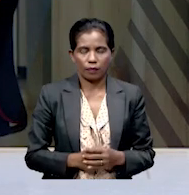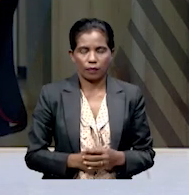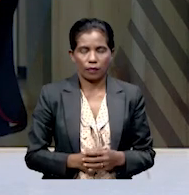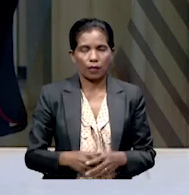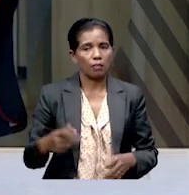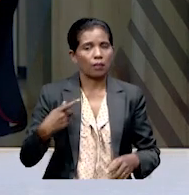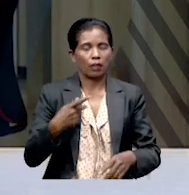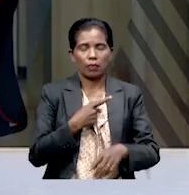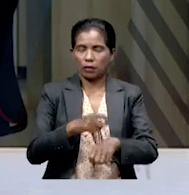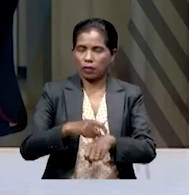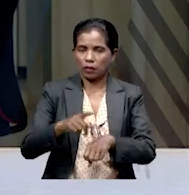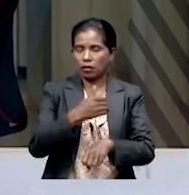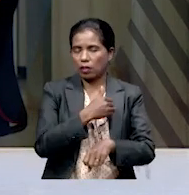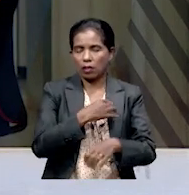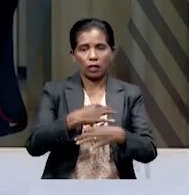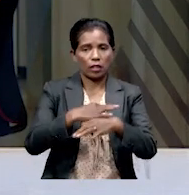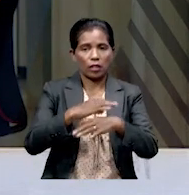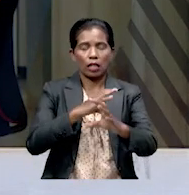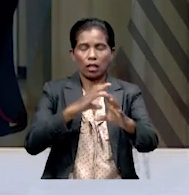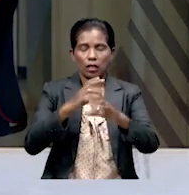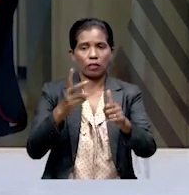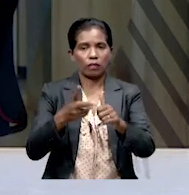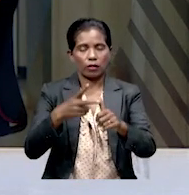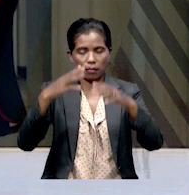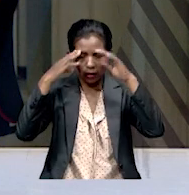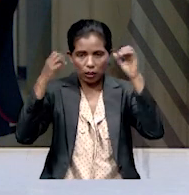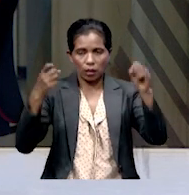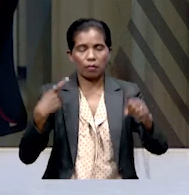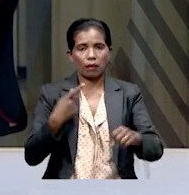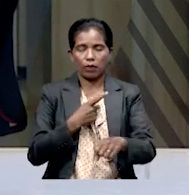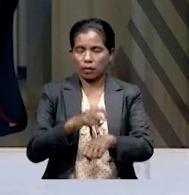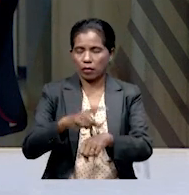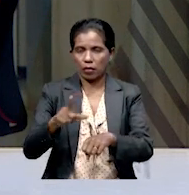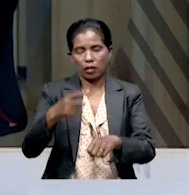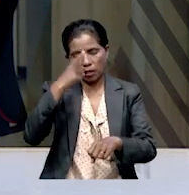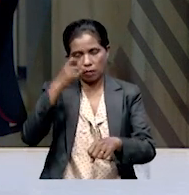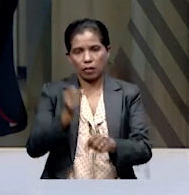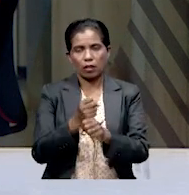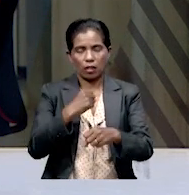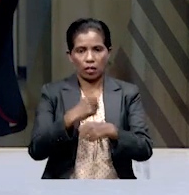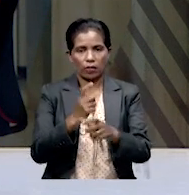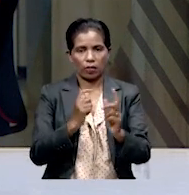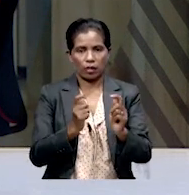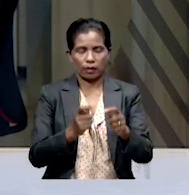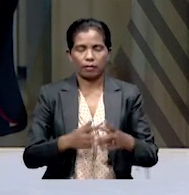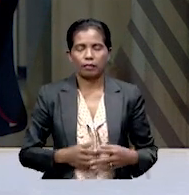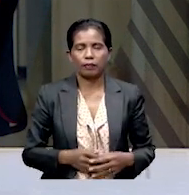Parlamento Nacional se deu cadia careta vice-presidente do Parlamento Nacional, também se halou diagnóstico.